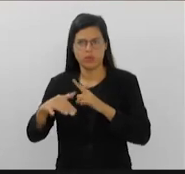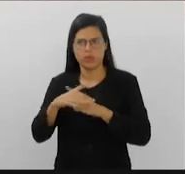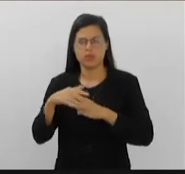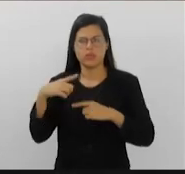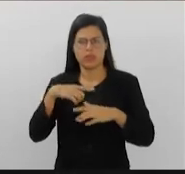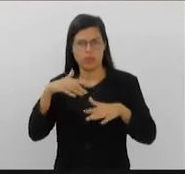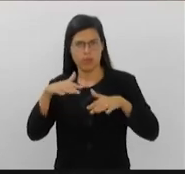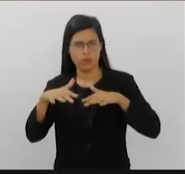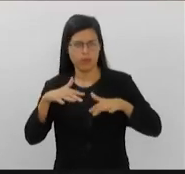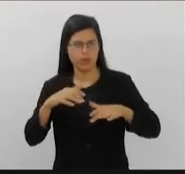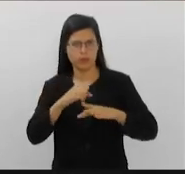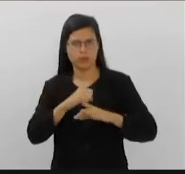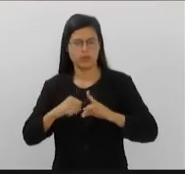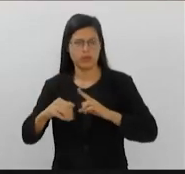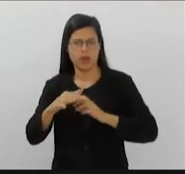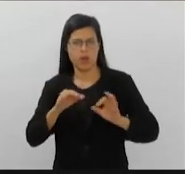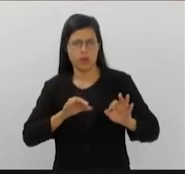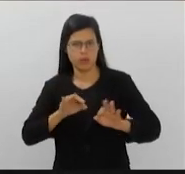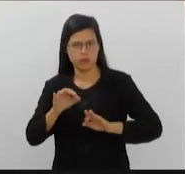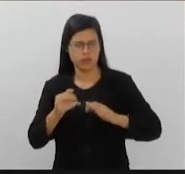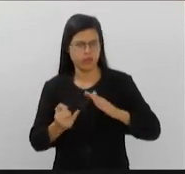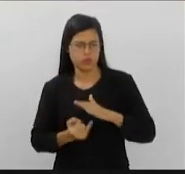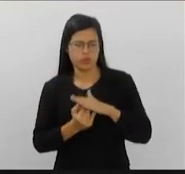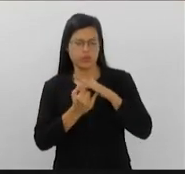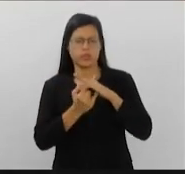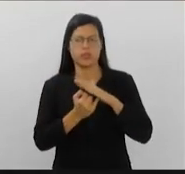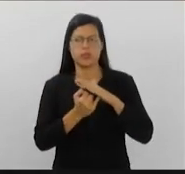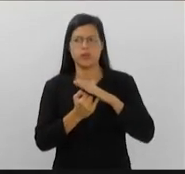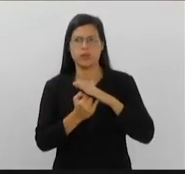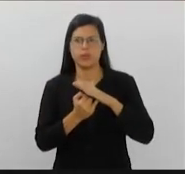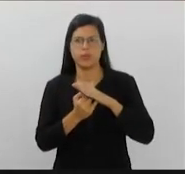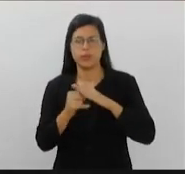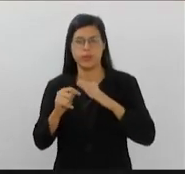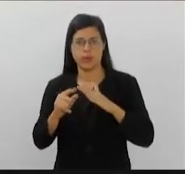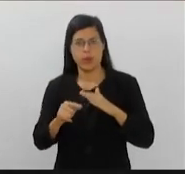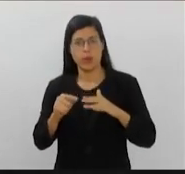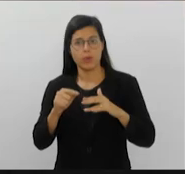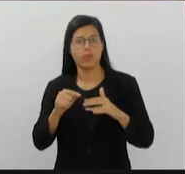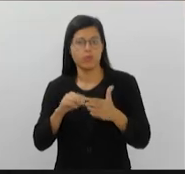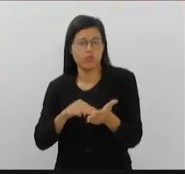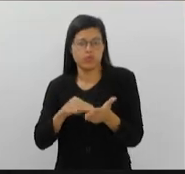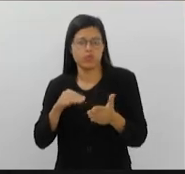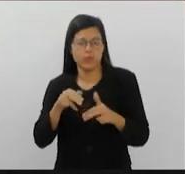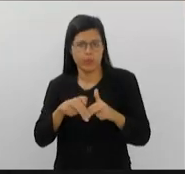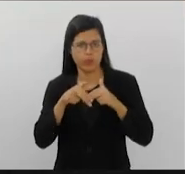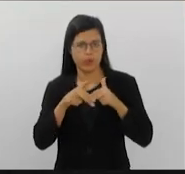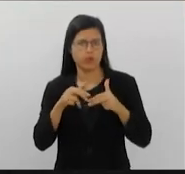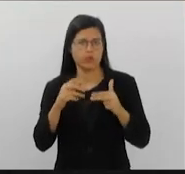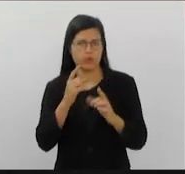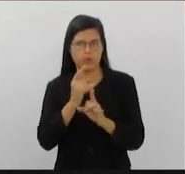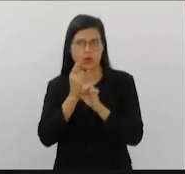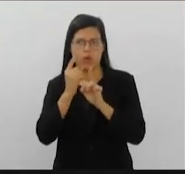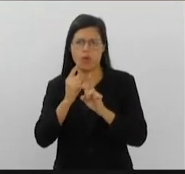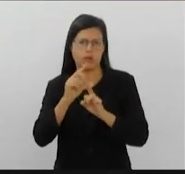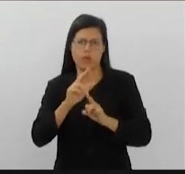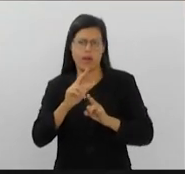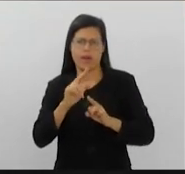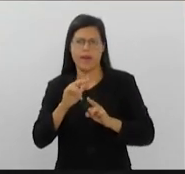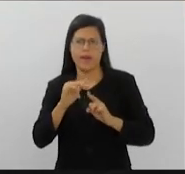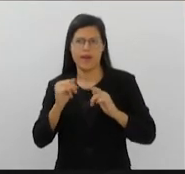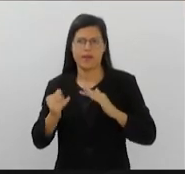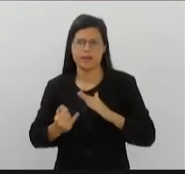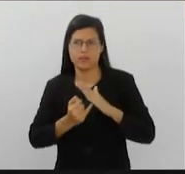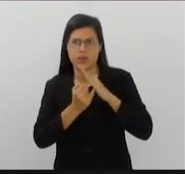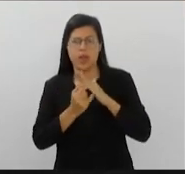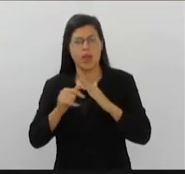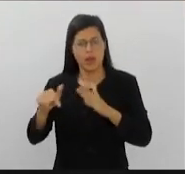movimentos sociais, organizações juvenis. Essa é a razão desse nosso encontro, né? Não é a institucionalidade. A razão desse encontro são